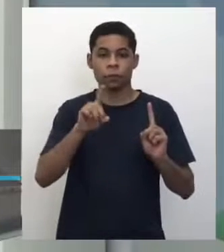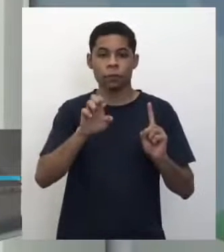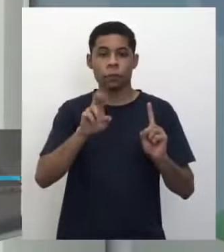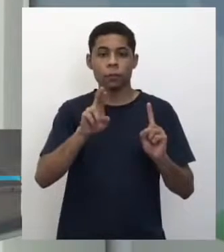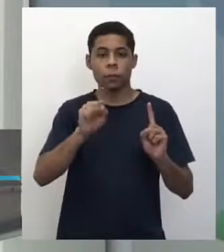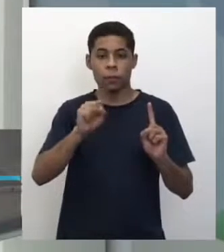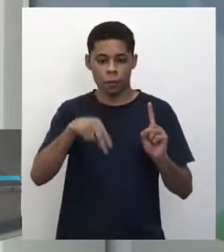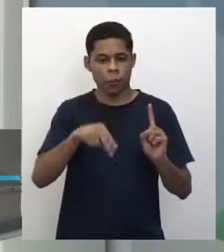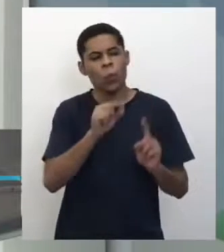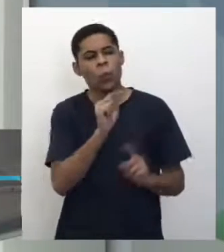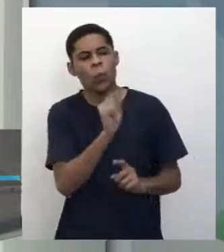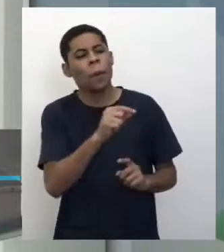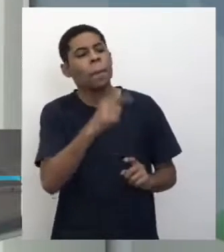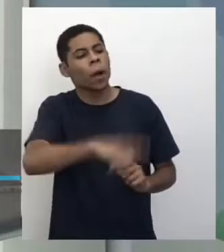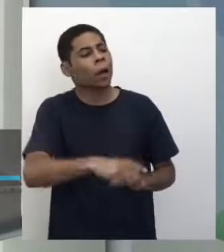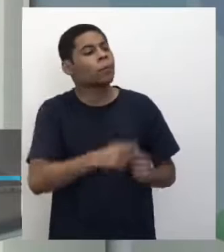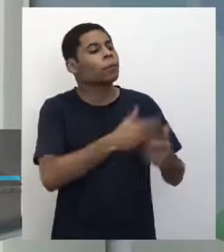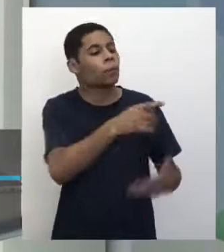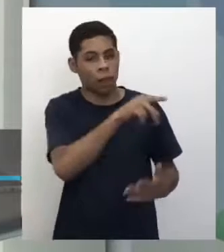aí.